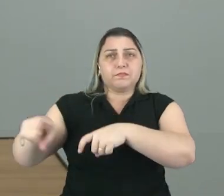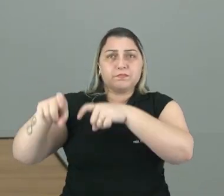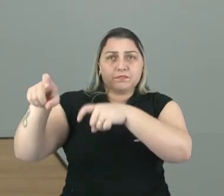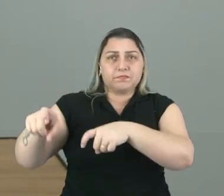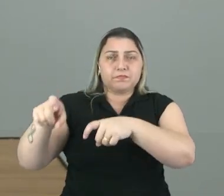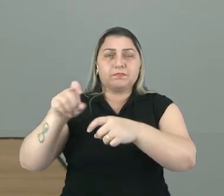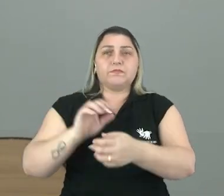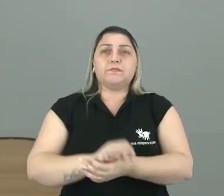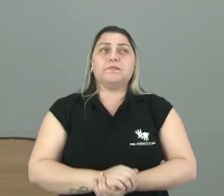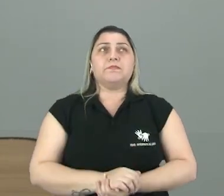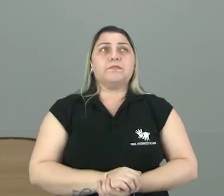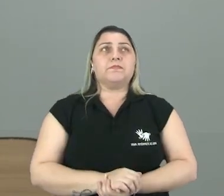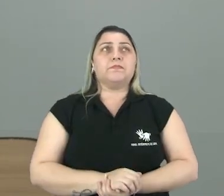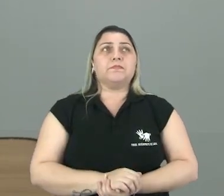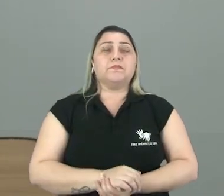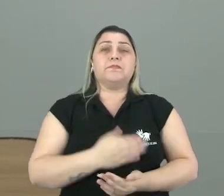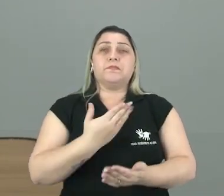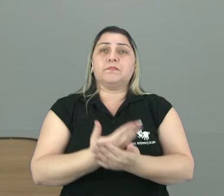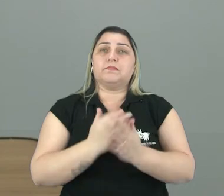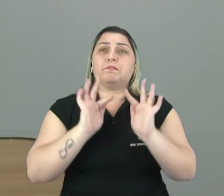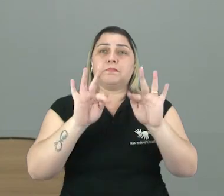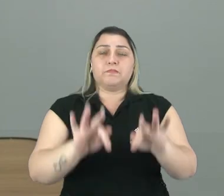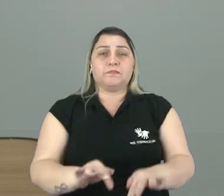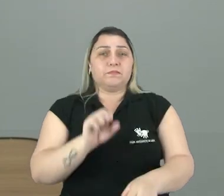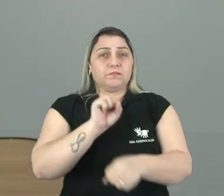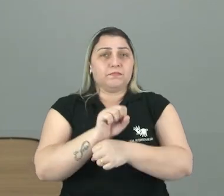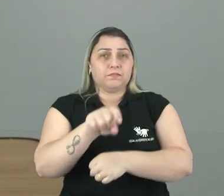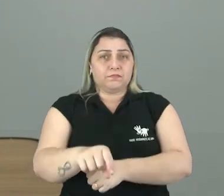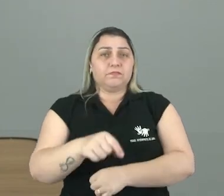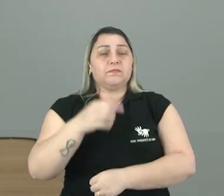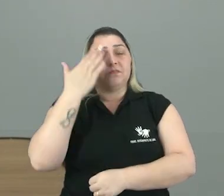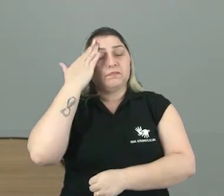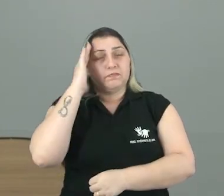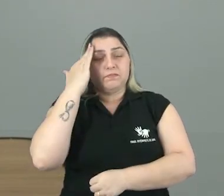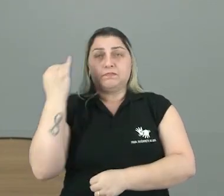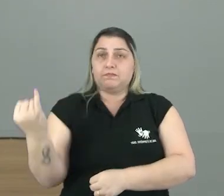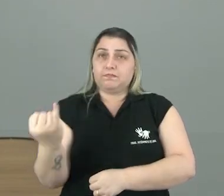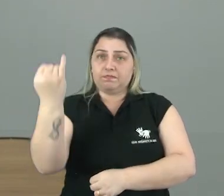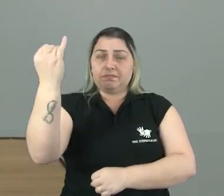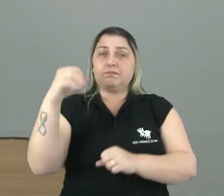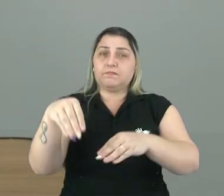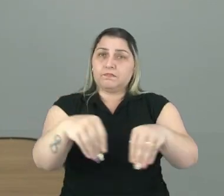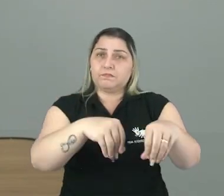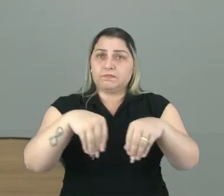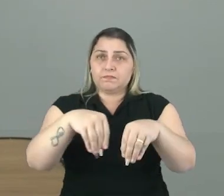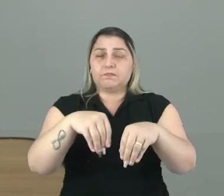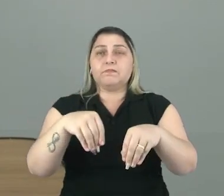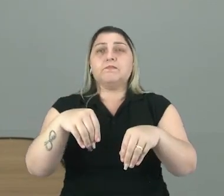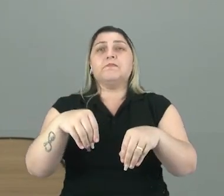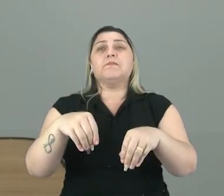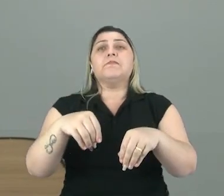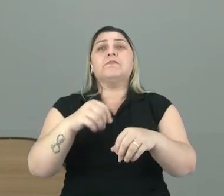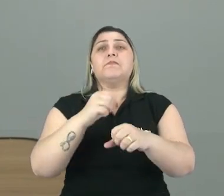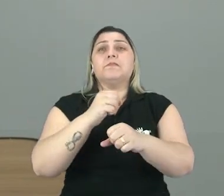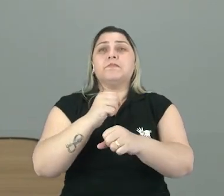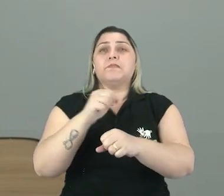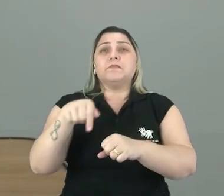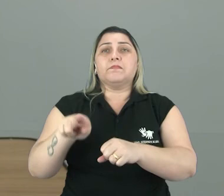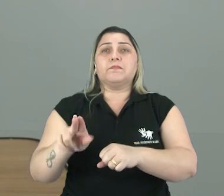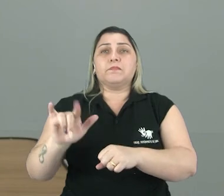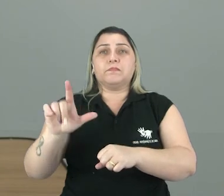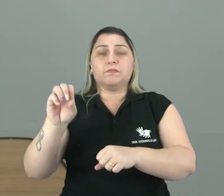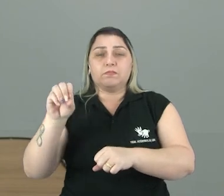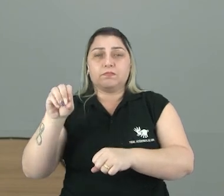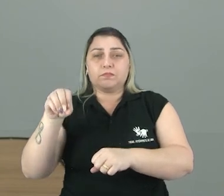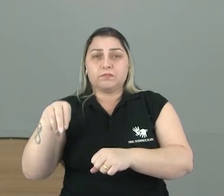aí, tá? A nossa aula fica por aqui. Eu espero que você tenha compreendido a importância dessas terras quilombolas, esses territórios indígenas